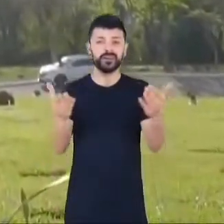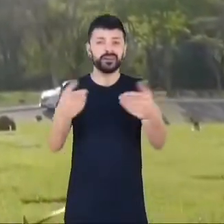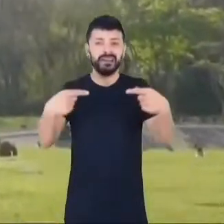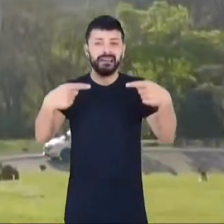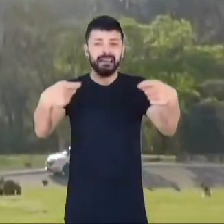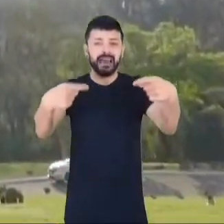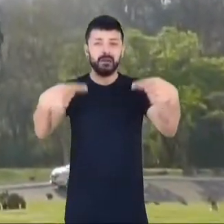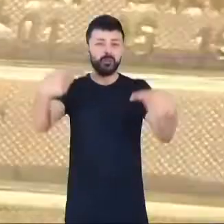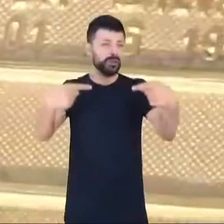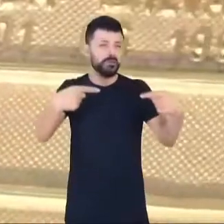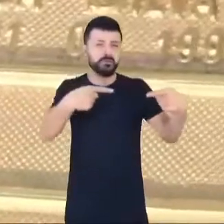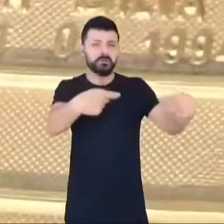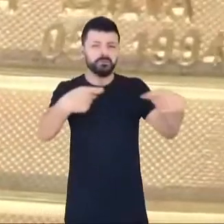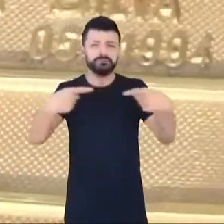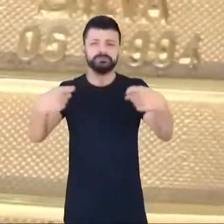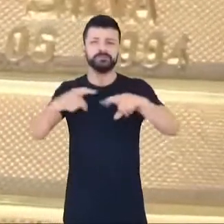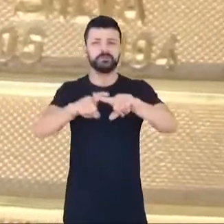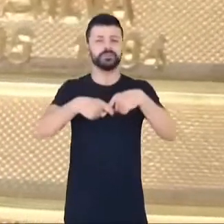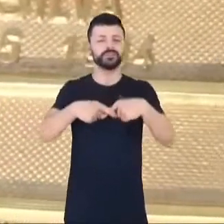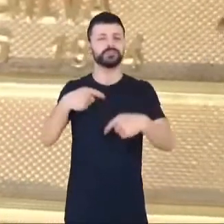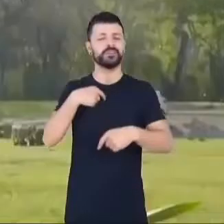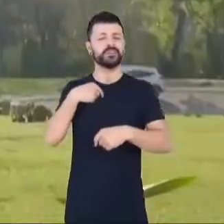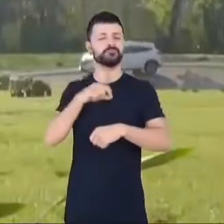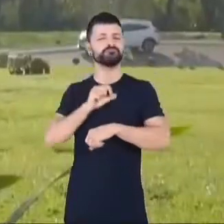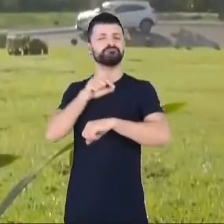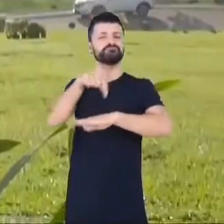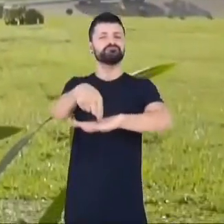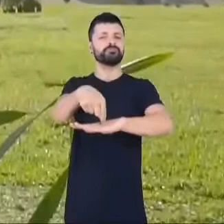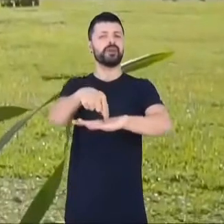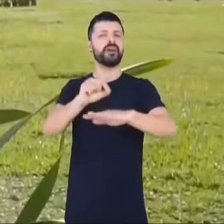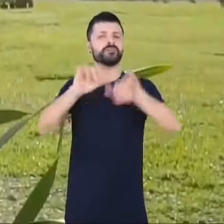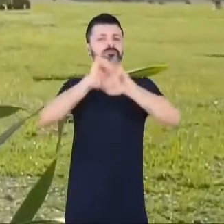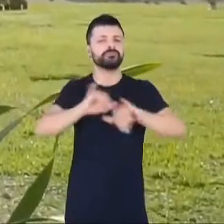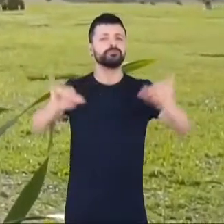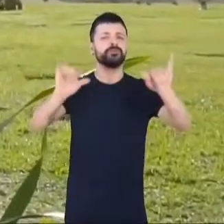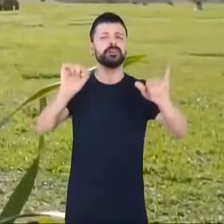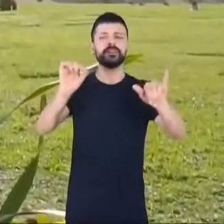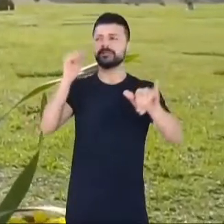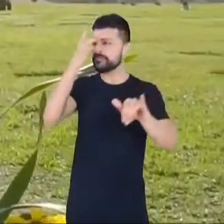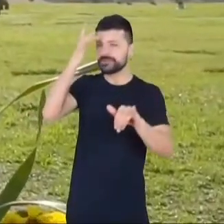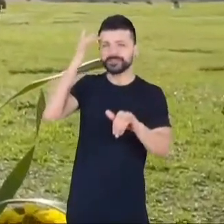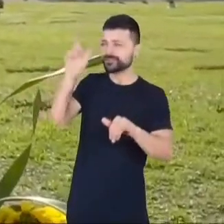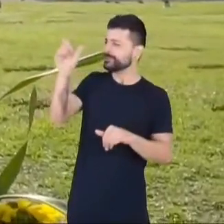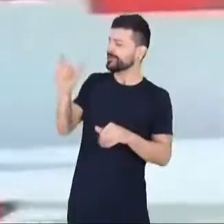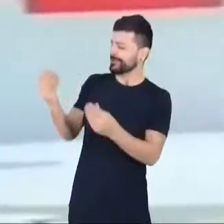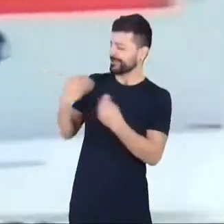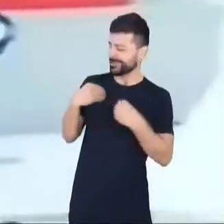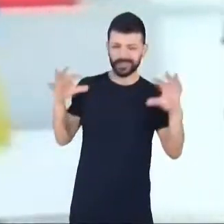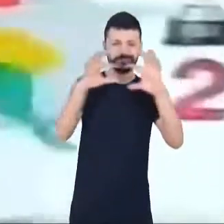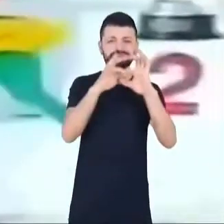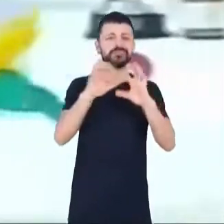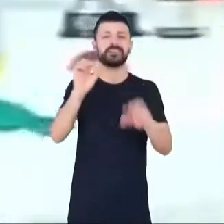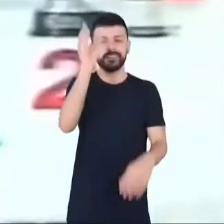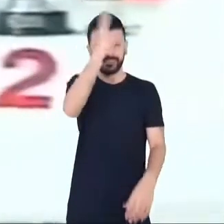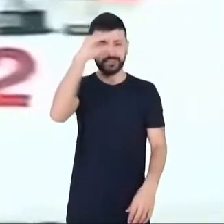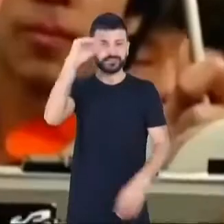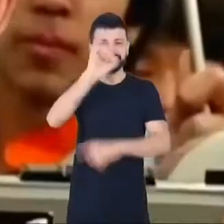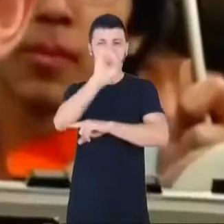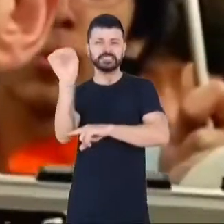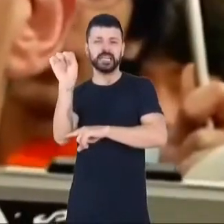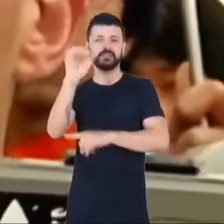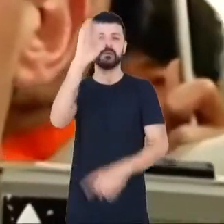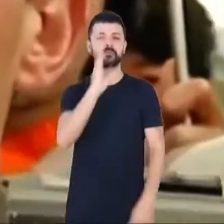de guerras políticas. Por isso decidi iniciar essa campanha falando de alguém que nos une. O Ayrton Senna do